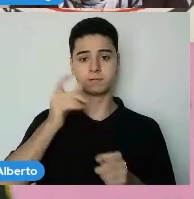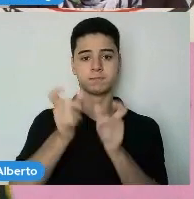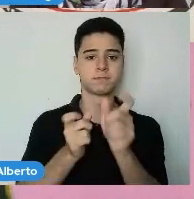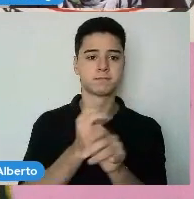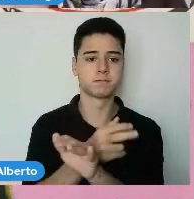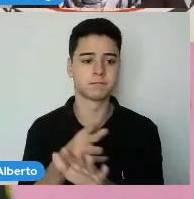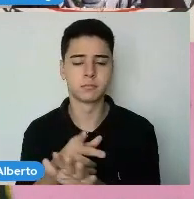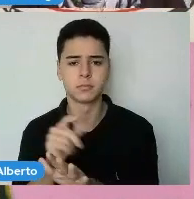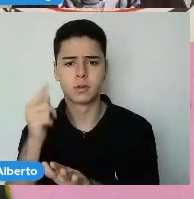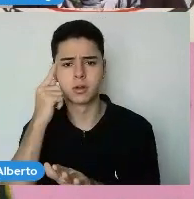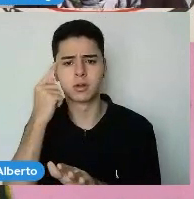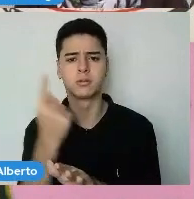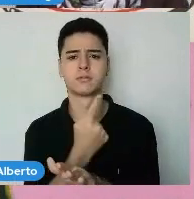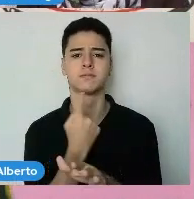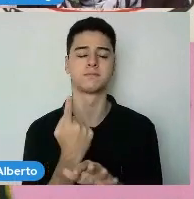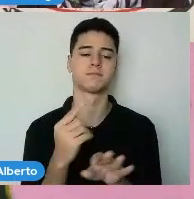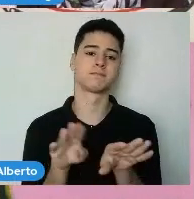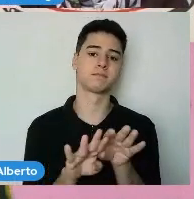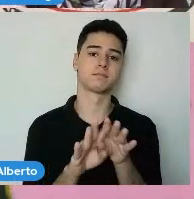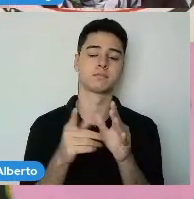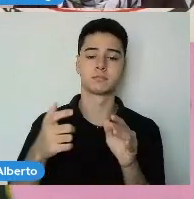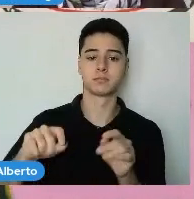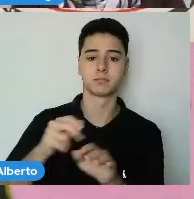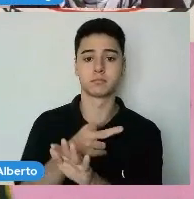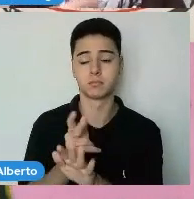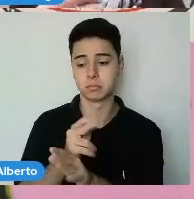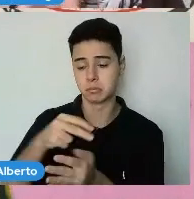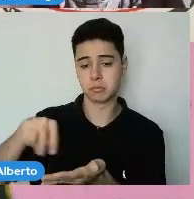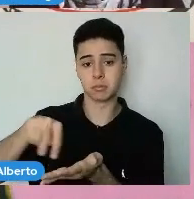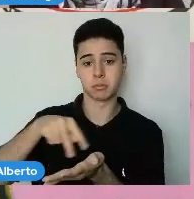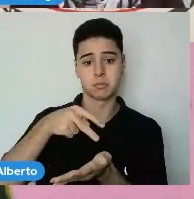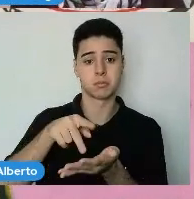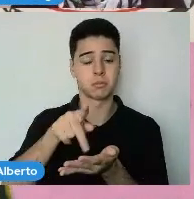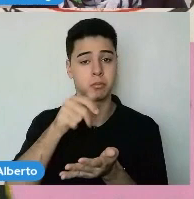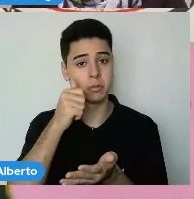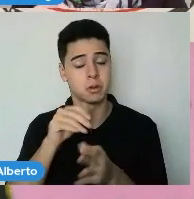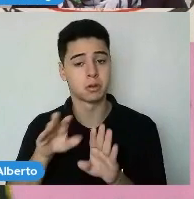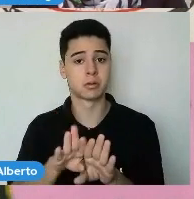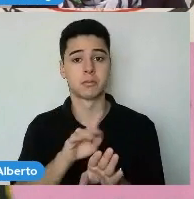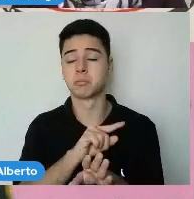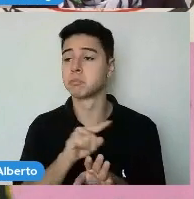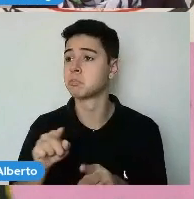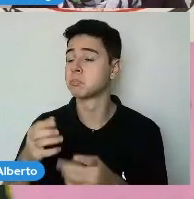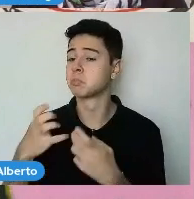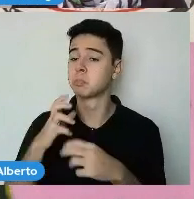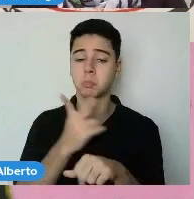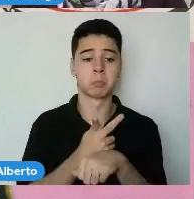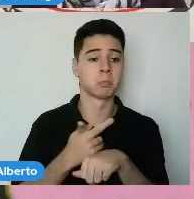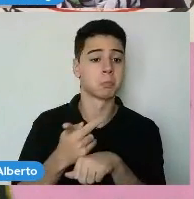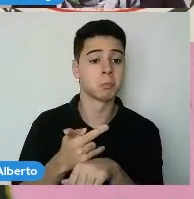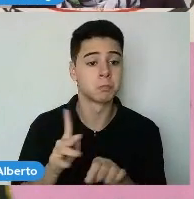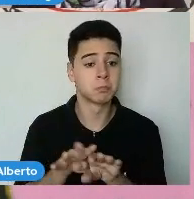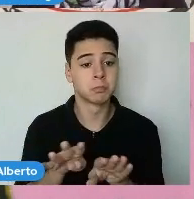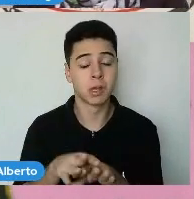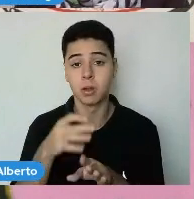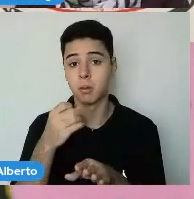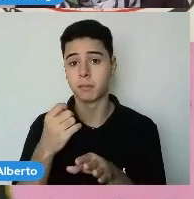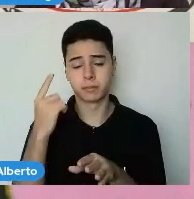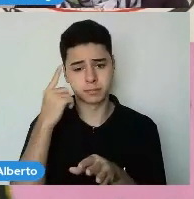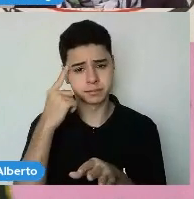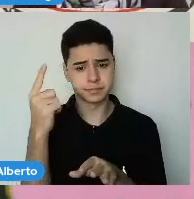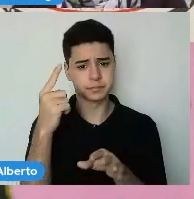humano também, né? Tem outras performances mais radicais delas, se vocês quiserem procurar também, é uma boa referência para